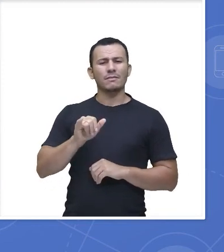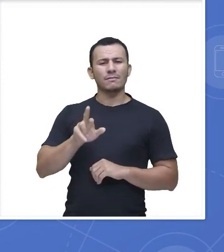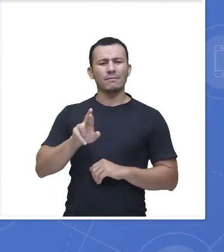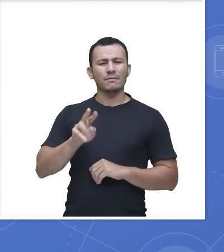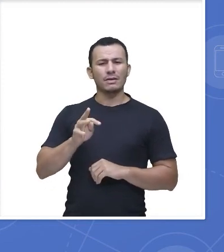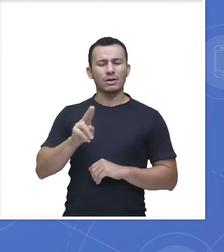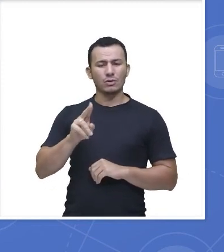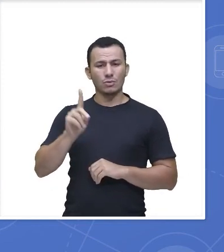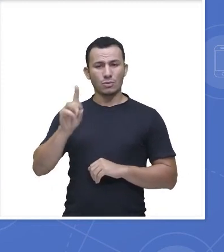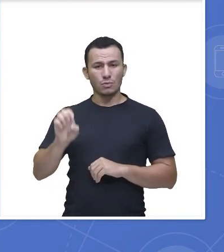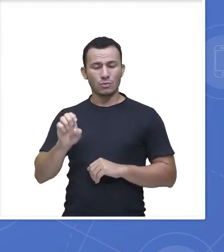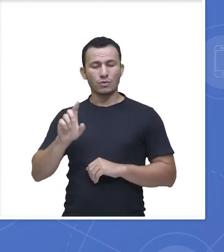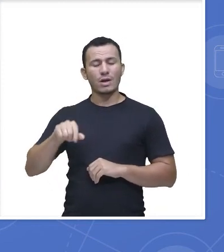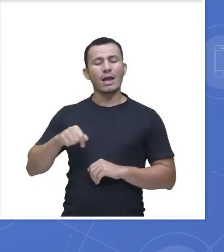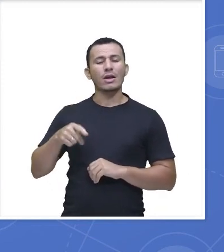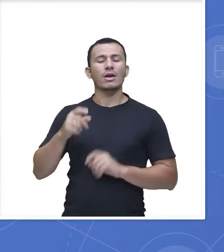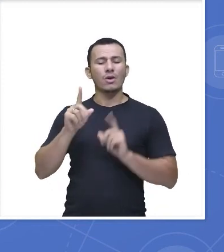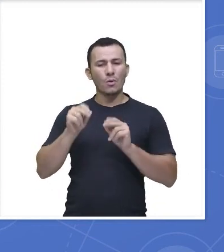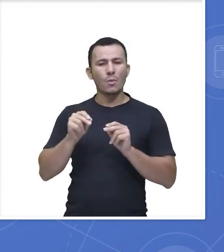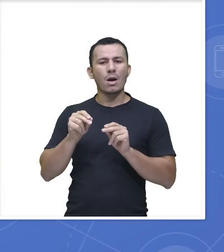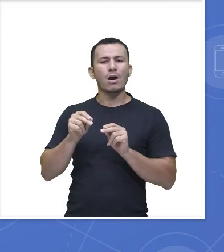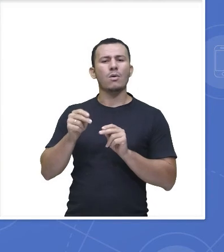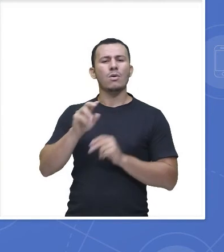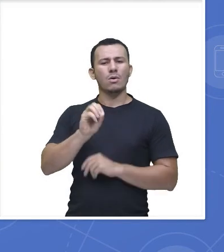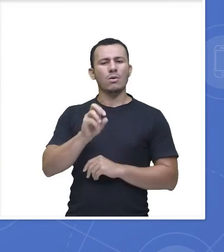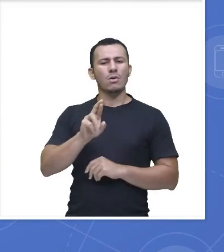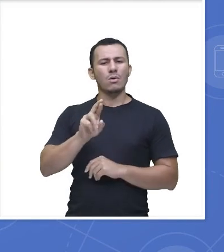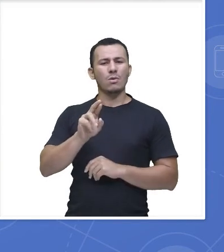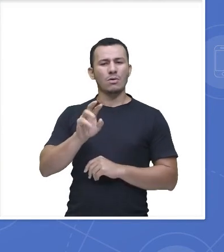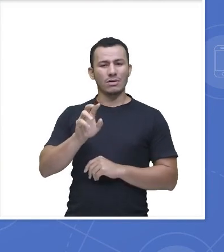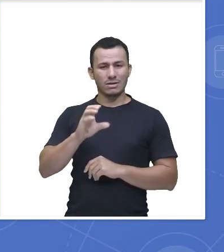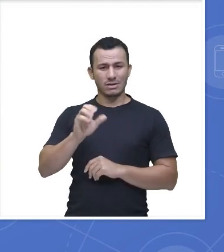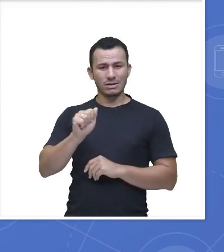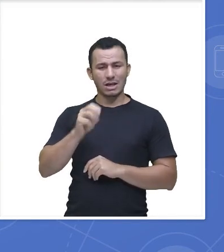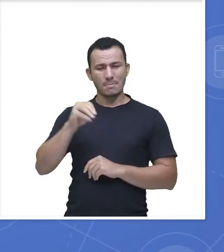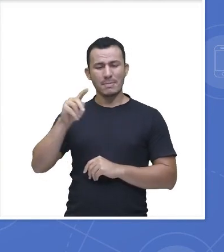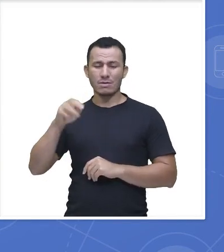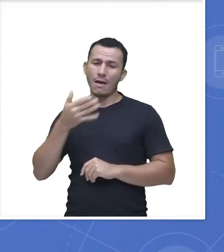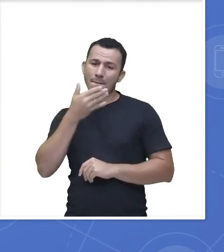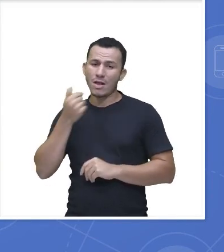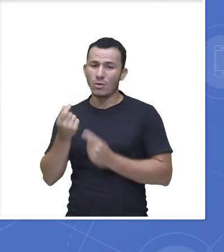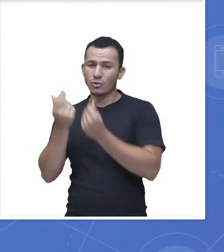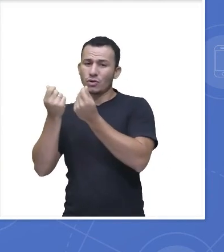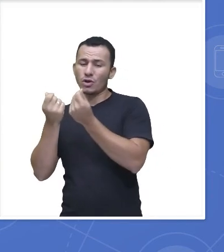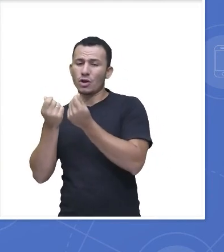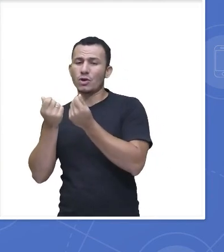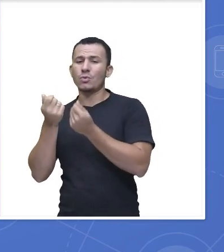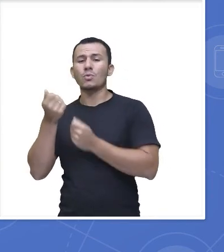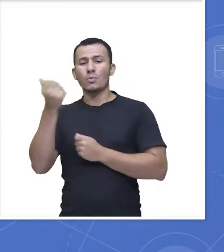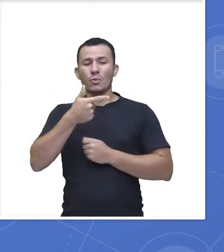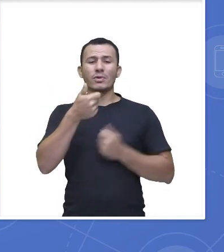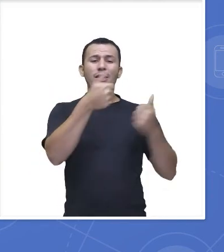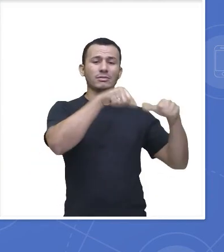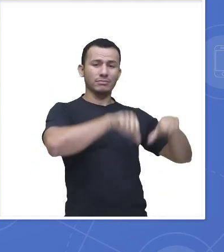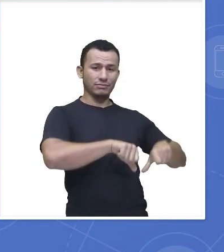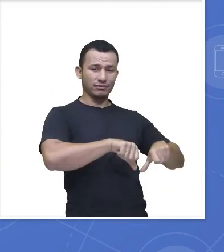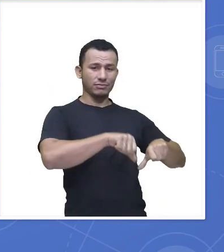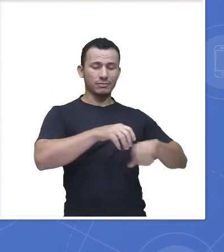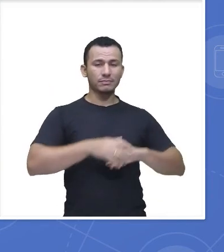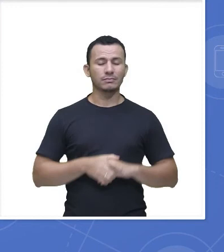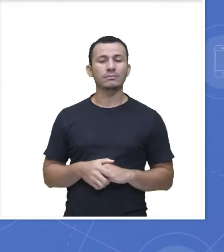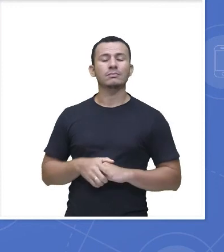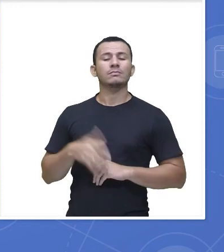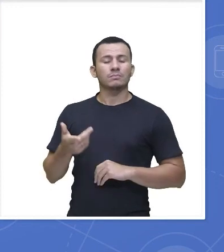ser como os orçamentos. Melhor é o saldo que o déficit. Como era